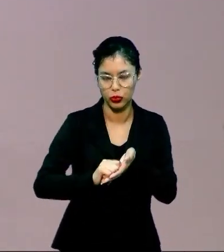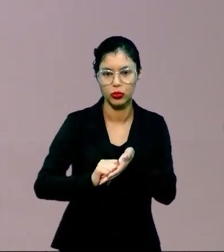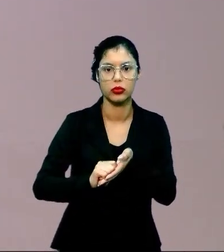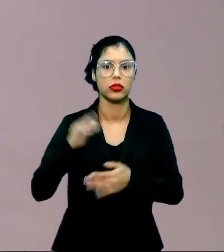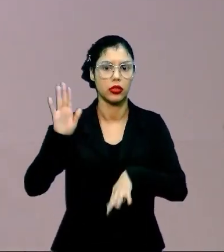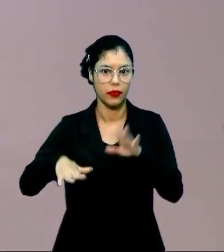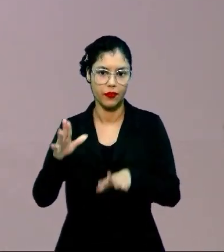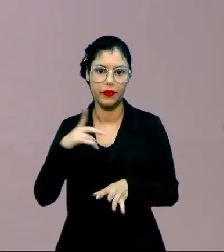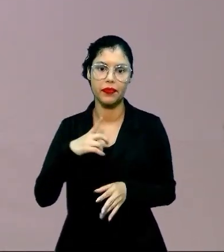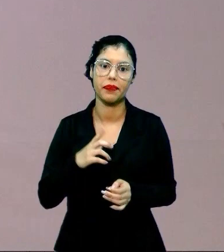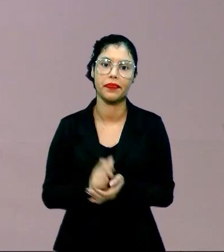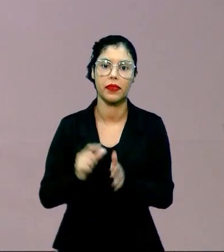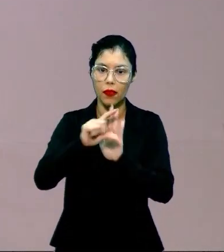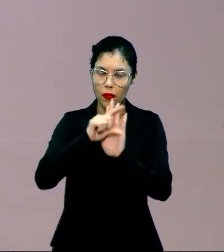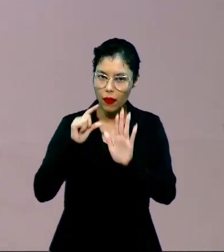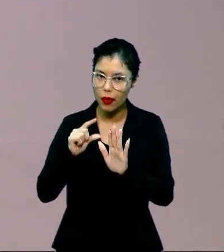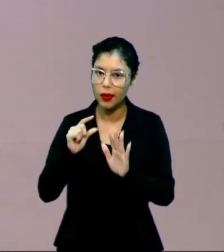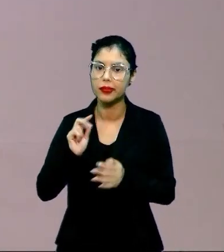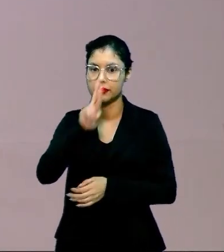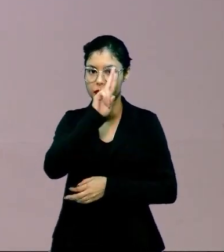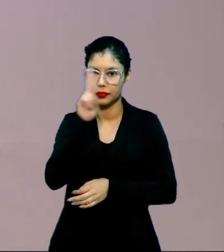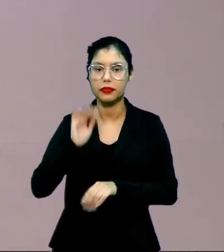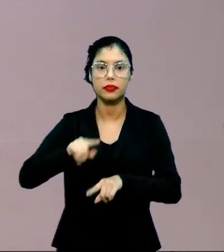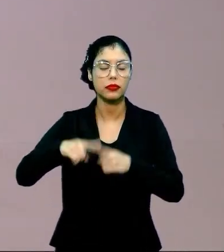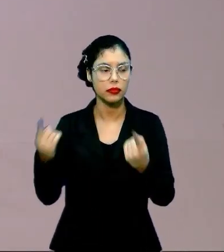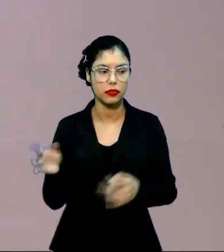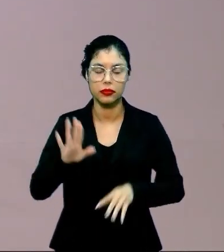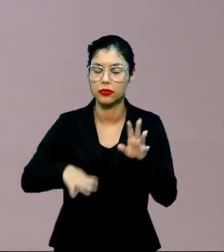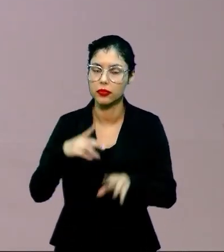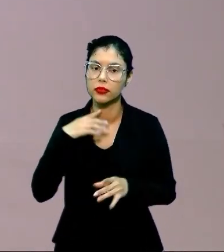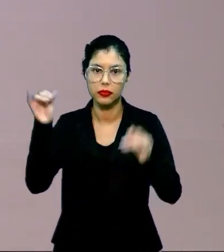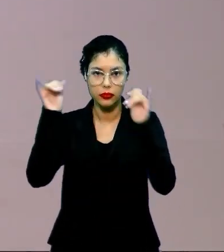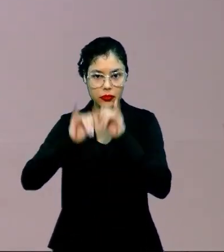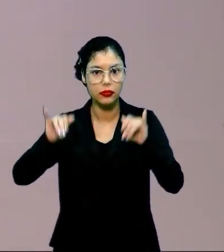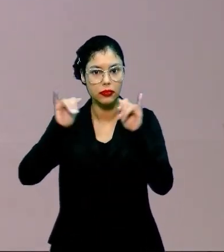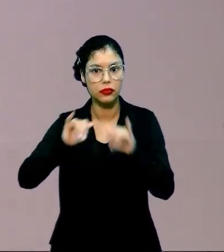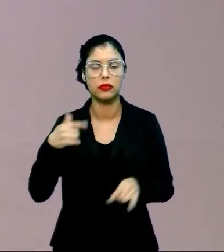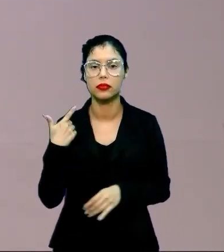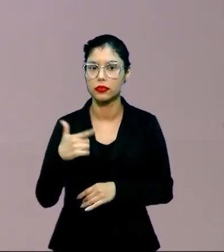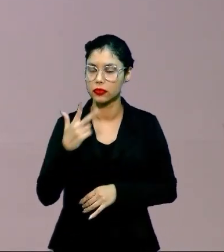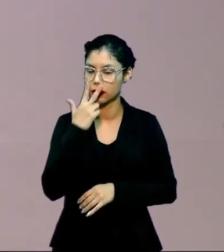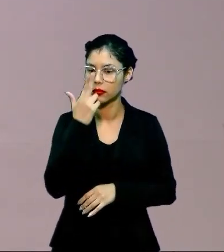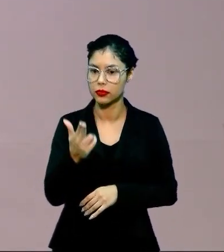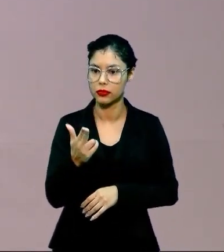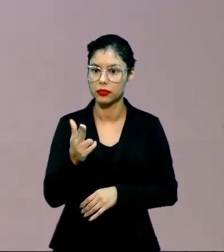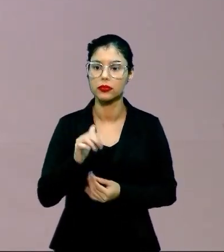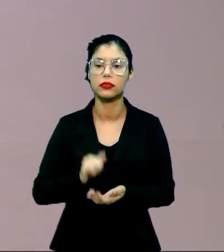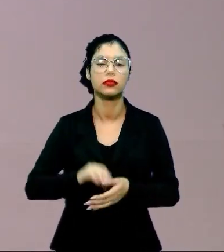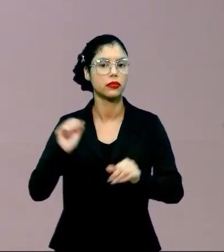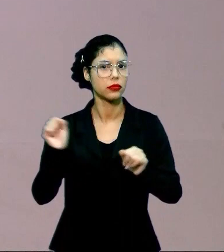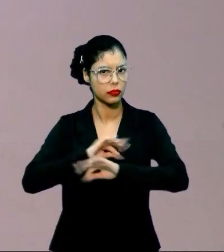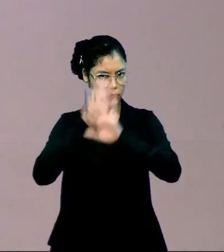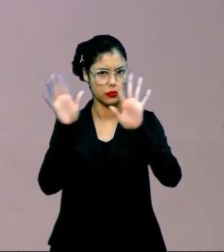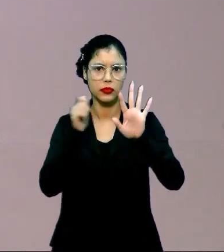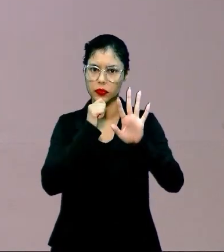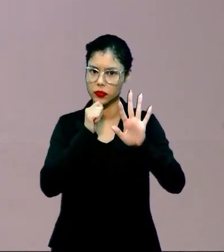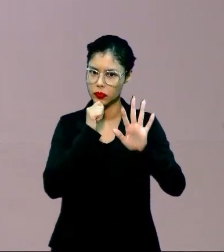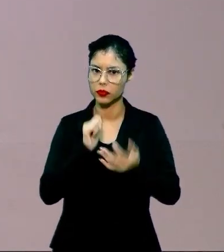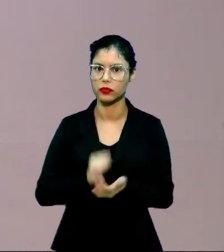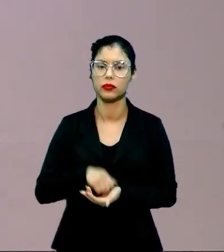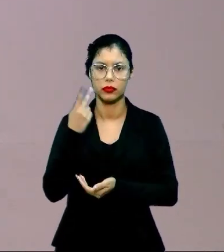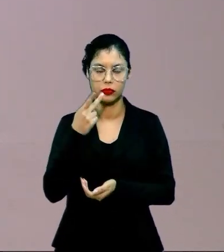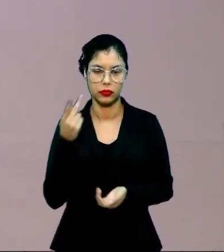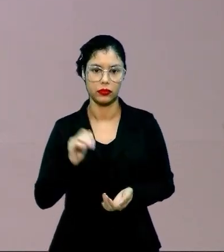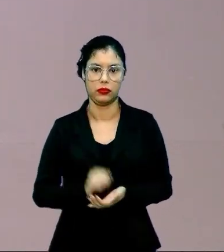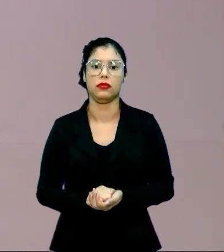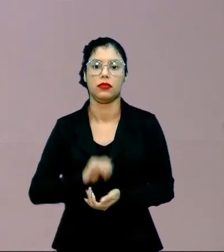obra, às vezes do recorte histórico, mas muitas vezes essas informações não aparecem. E, obviamente, como nós estamos